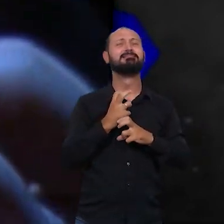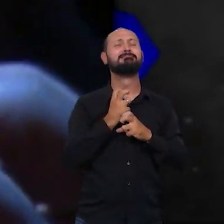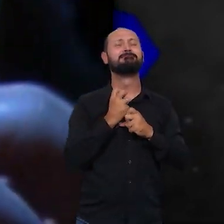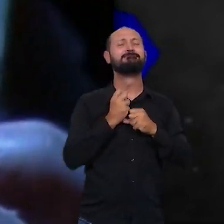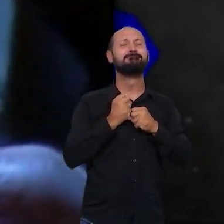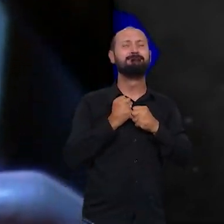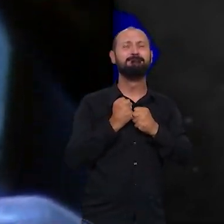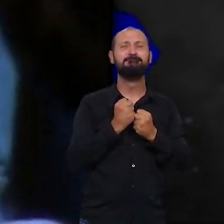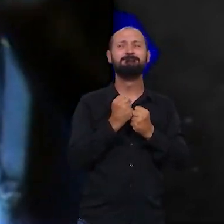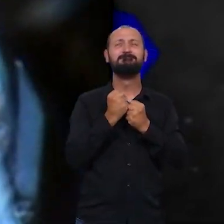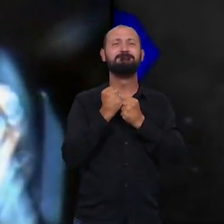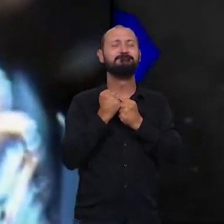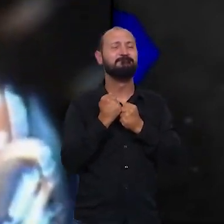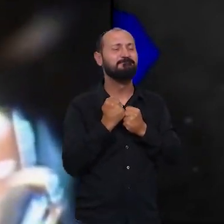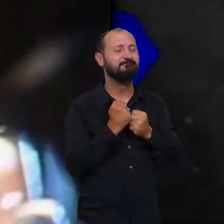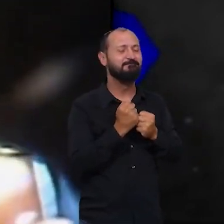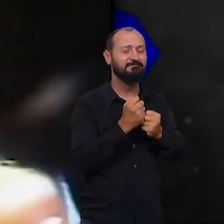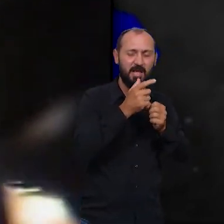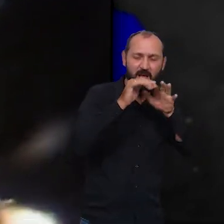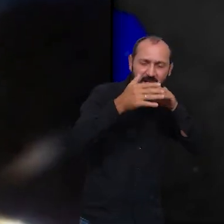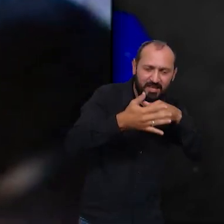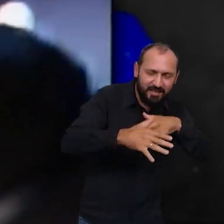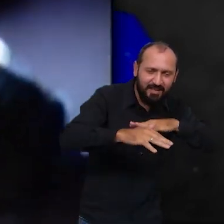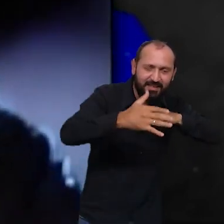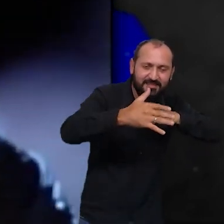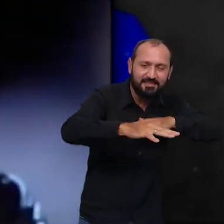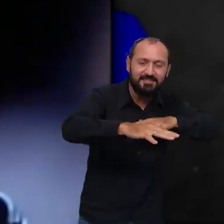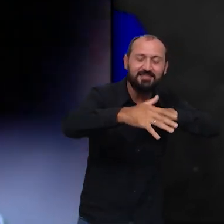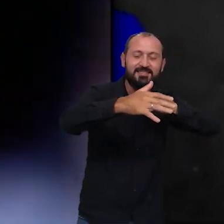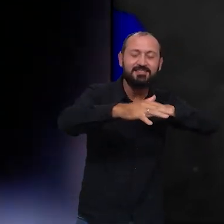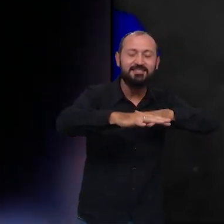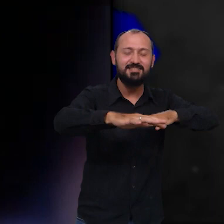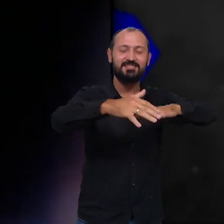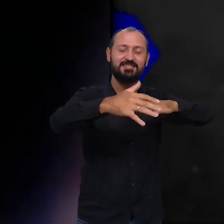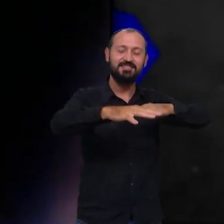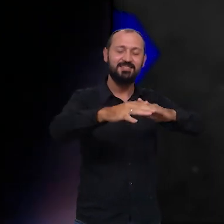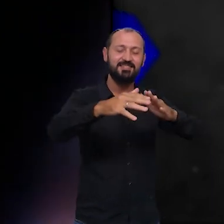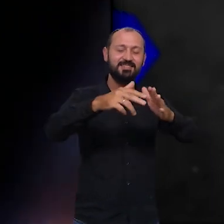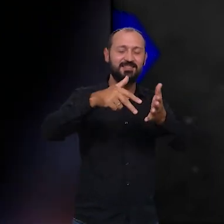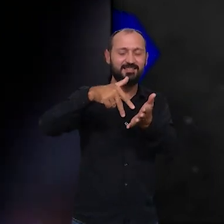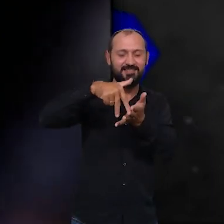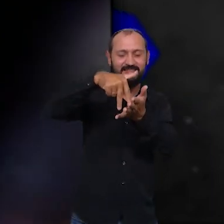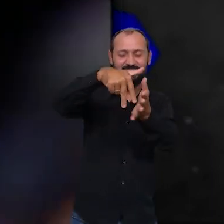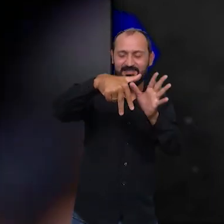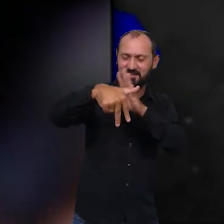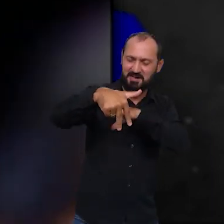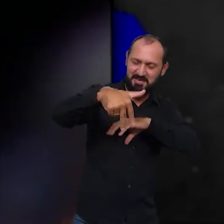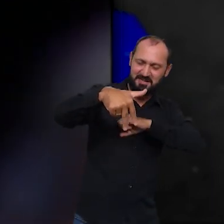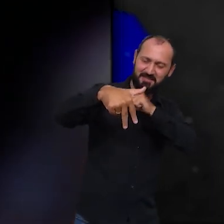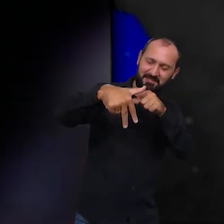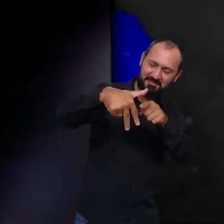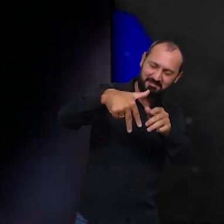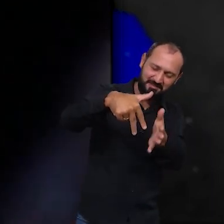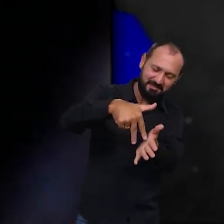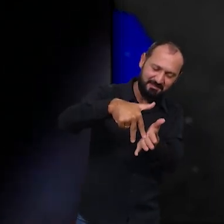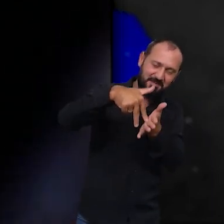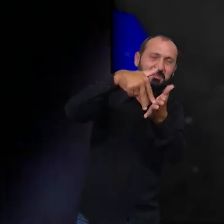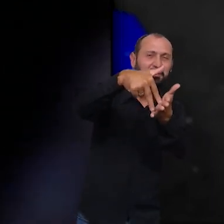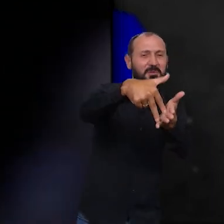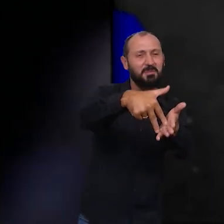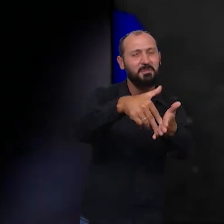Fui ingrato, eu feri o seu pobre coração. Ah,